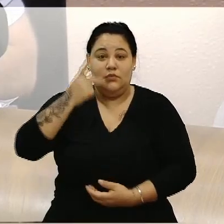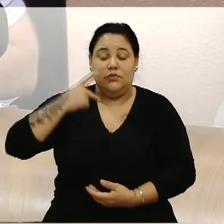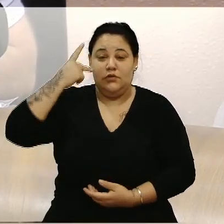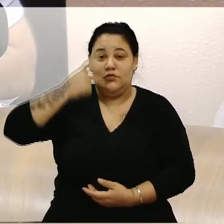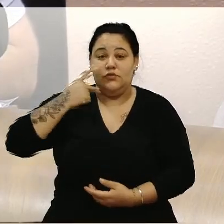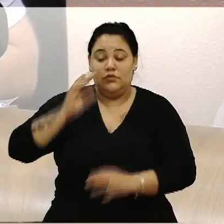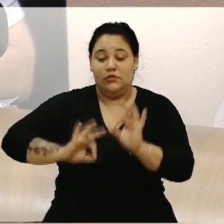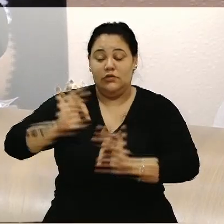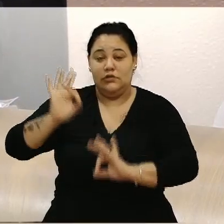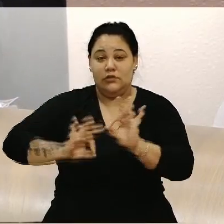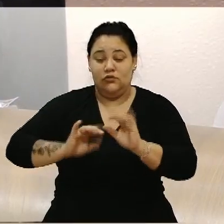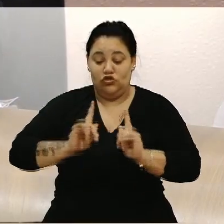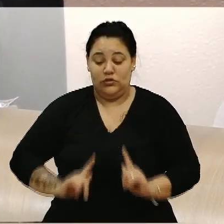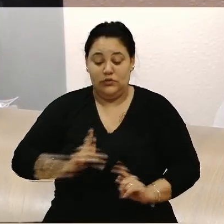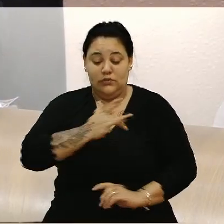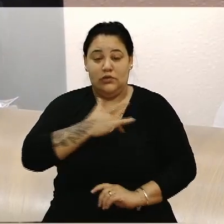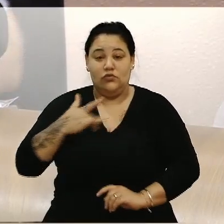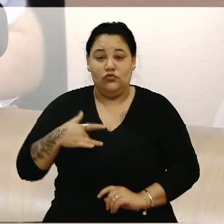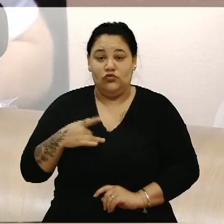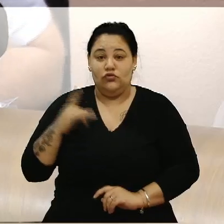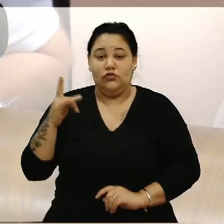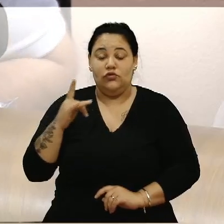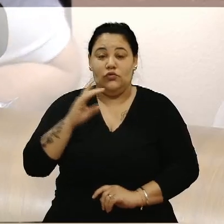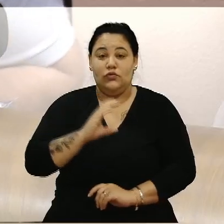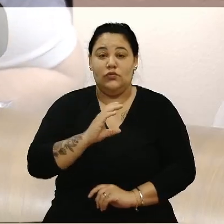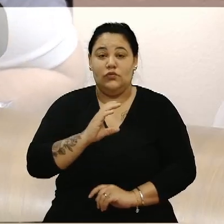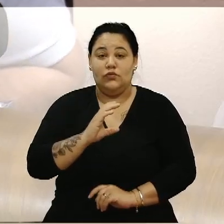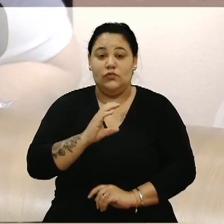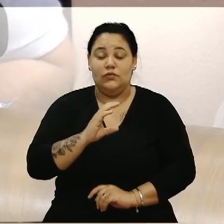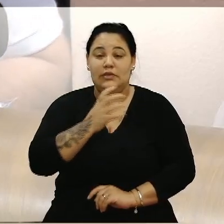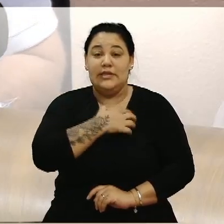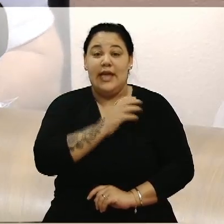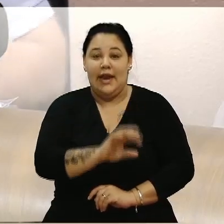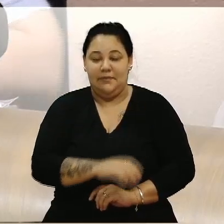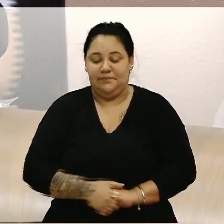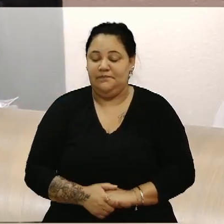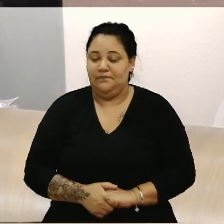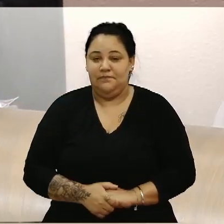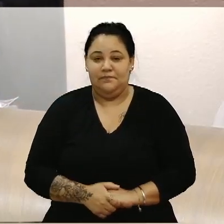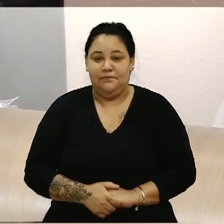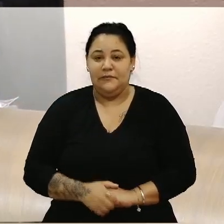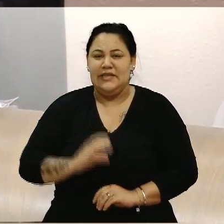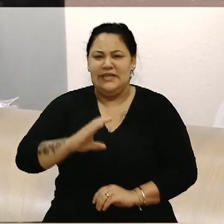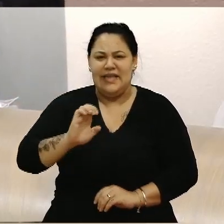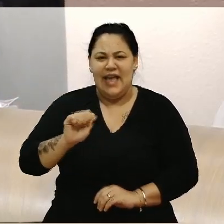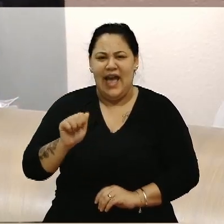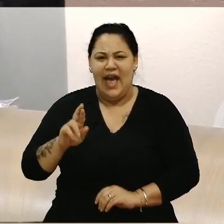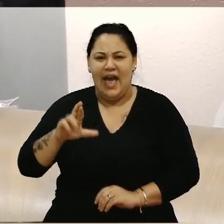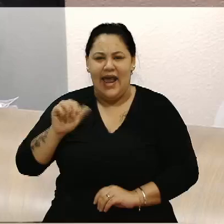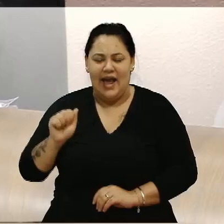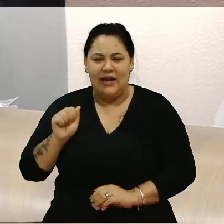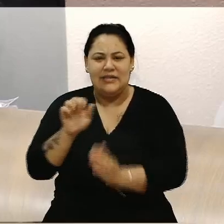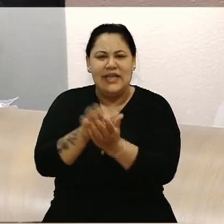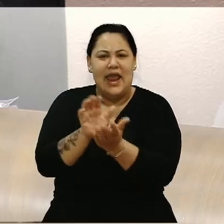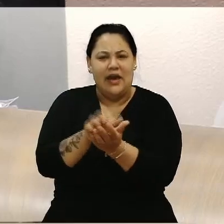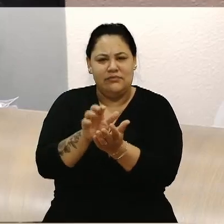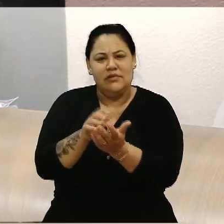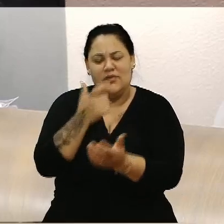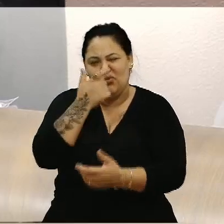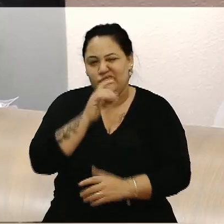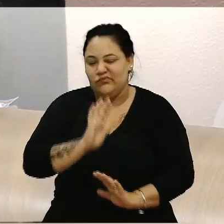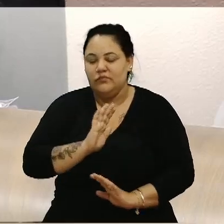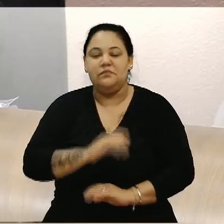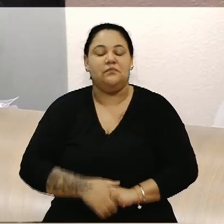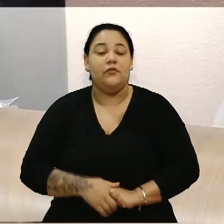de Saúde, em Fortaleza, Ceará. Solicito às vereadoras e vereadores que procedam ao registro